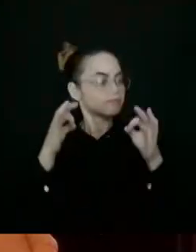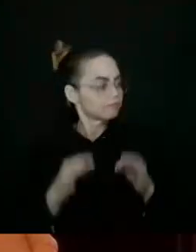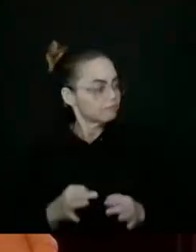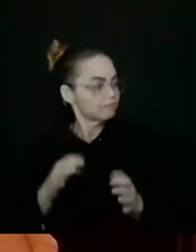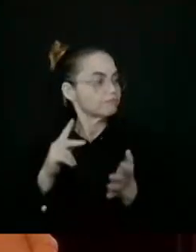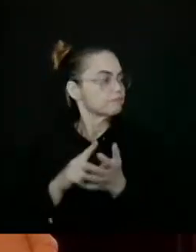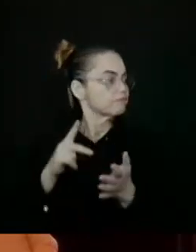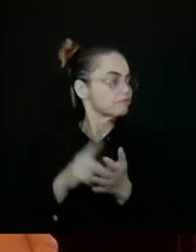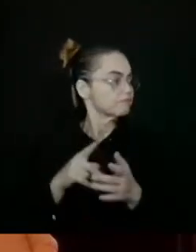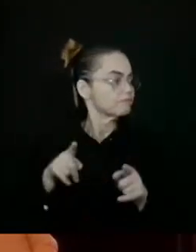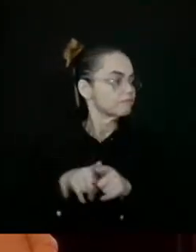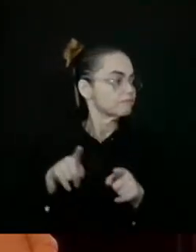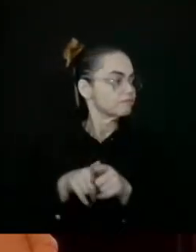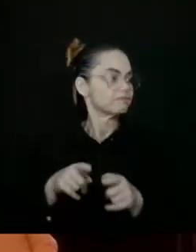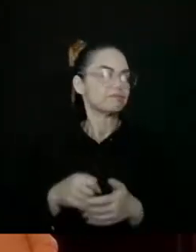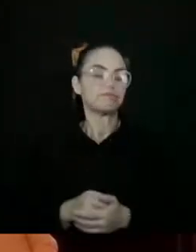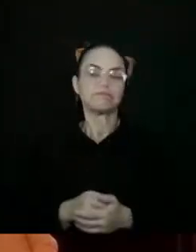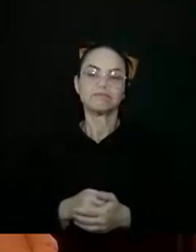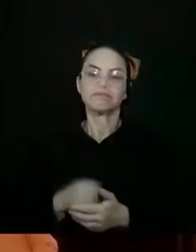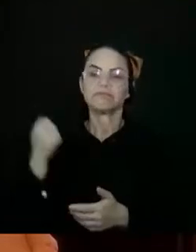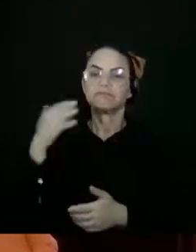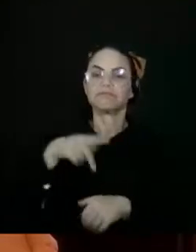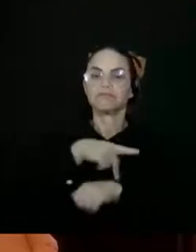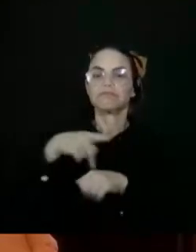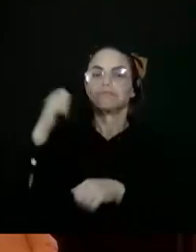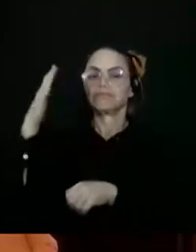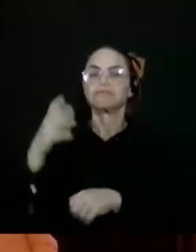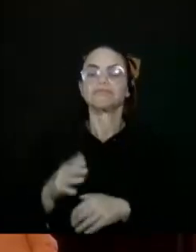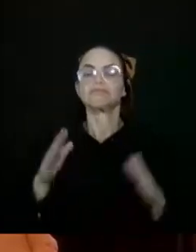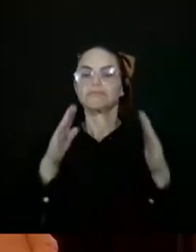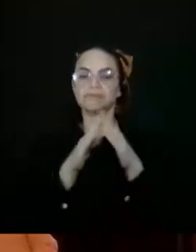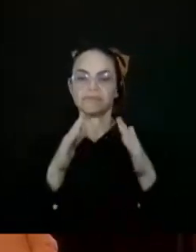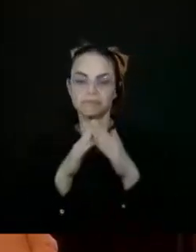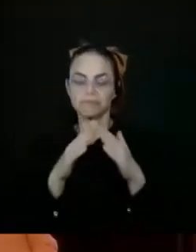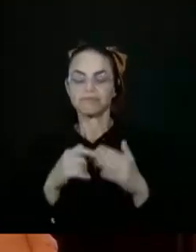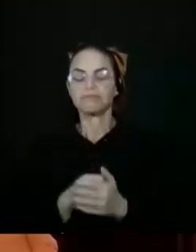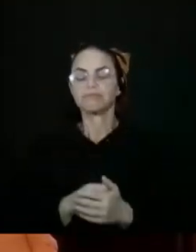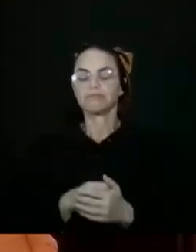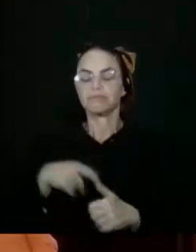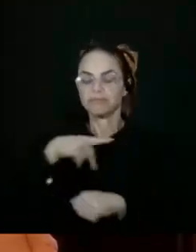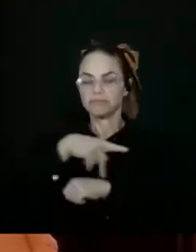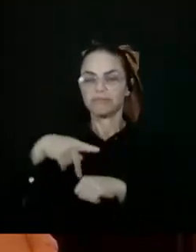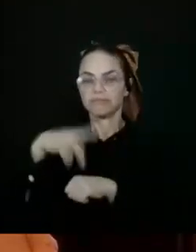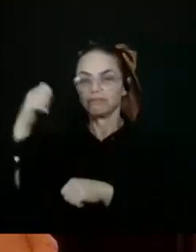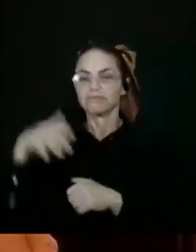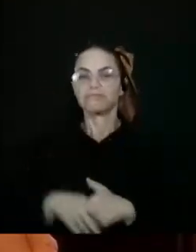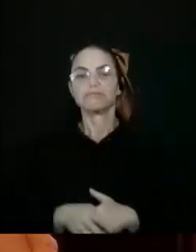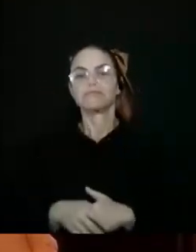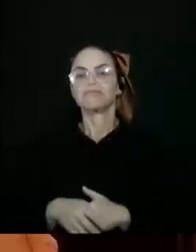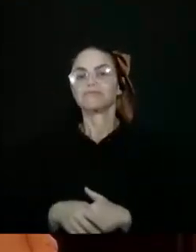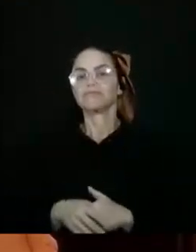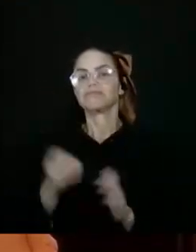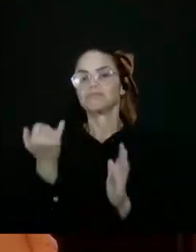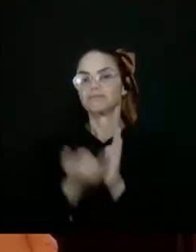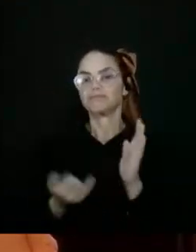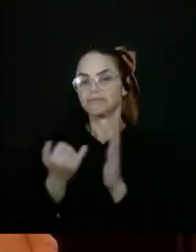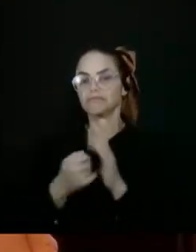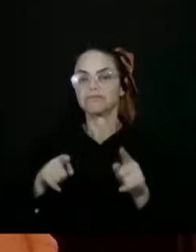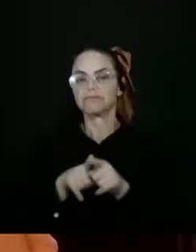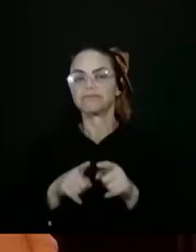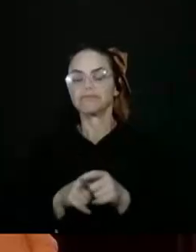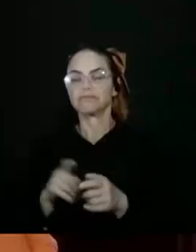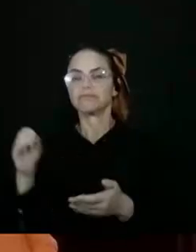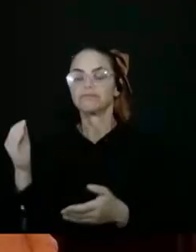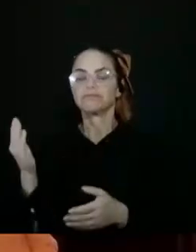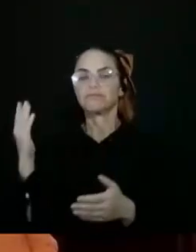quem foi para fora do país e virou residente em outro país faz a saída fiscal agora. Quem também entrou no país